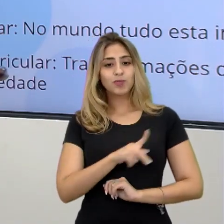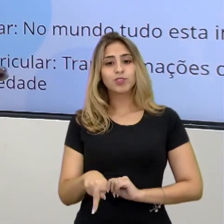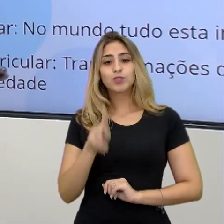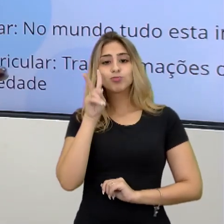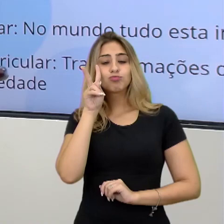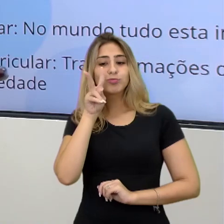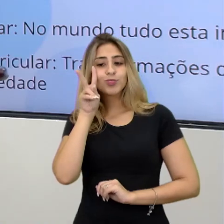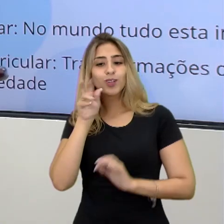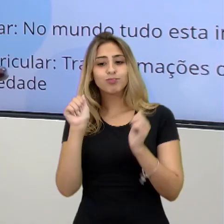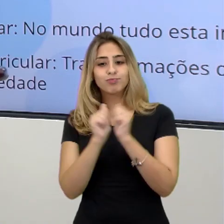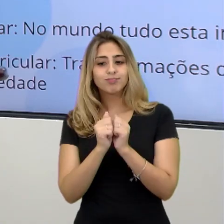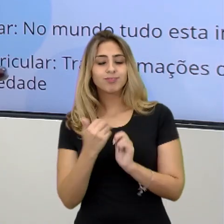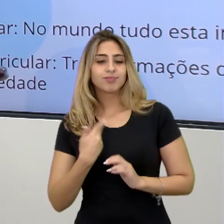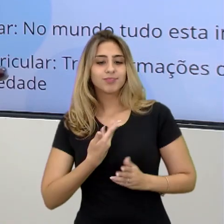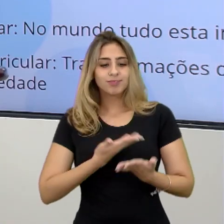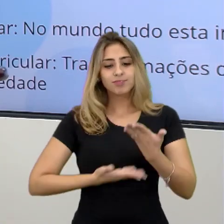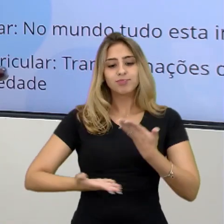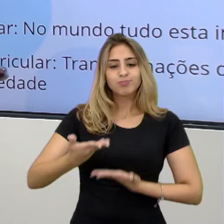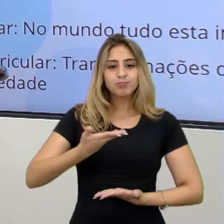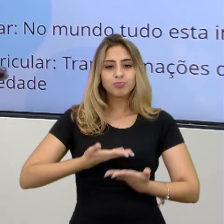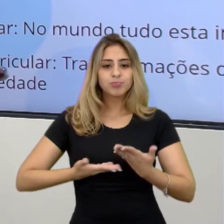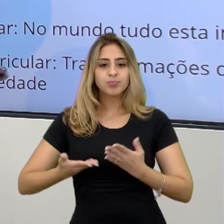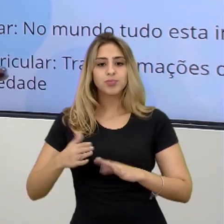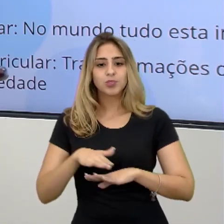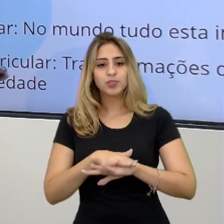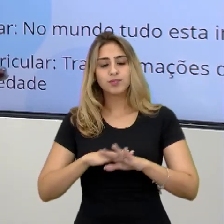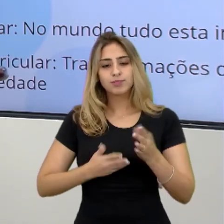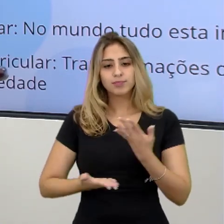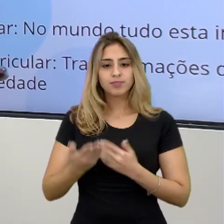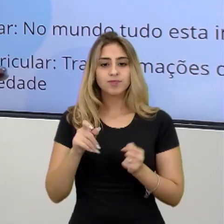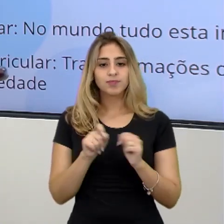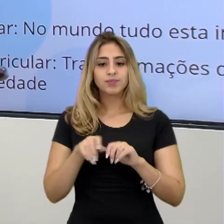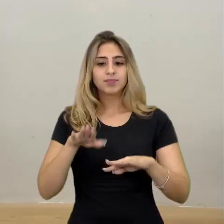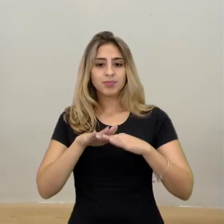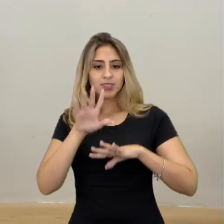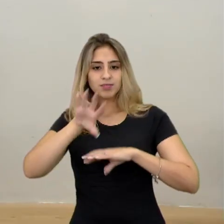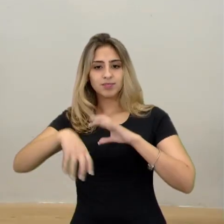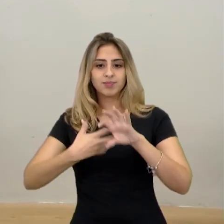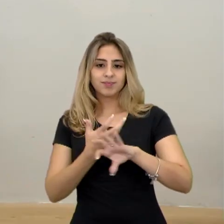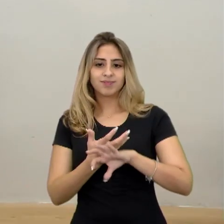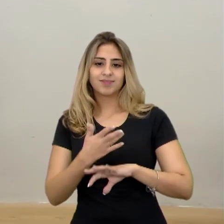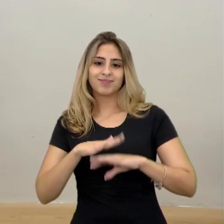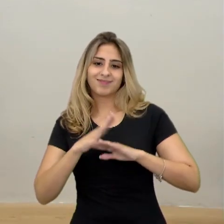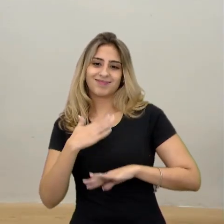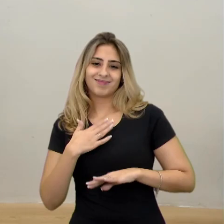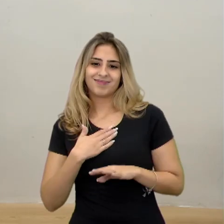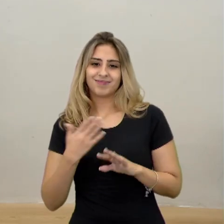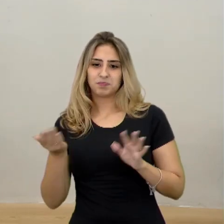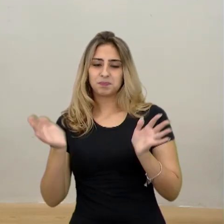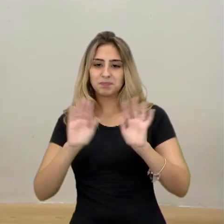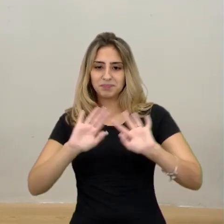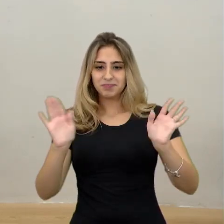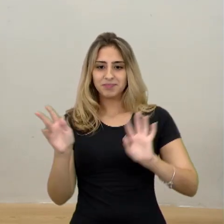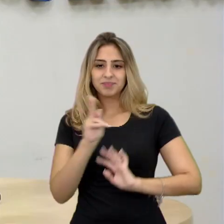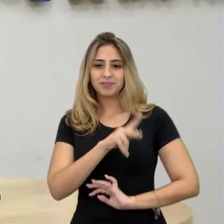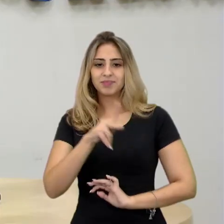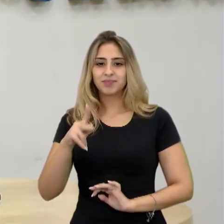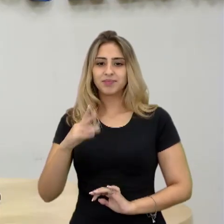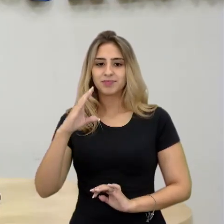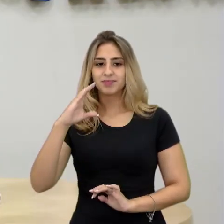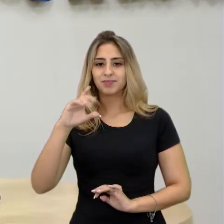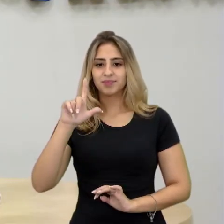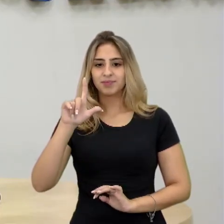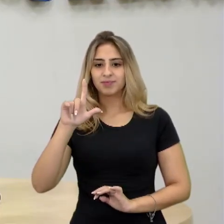vai comigo aqui conduzir este componente. Na realidade, ele vai fazer muito mais esse componente do que eu, né? Olá, professor Kleber. Olá, pessoal.